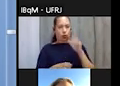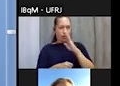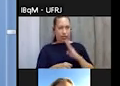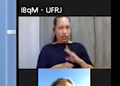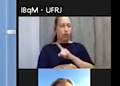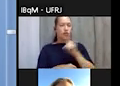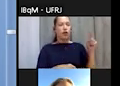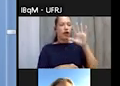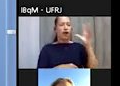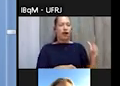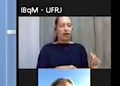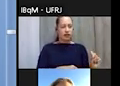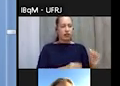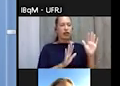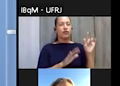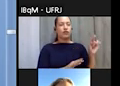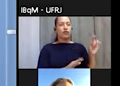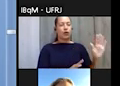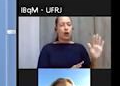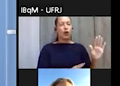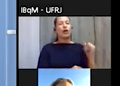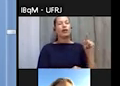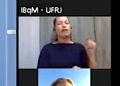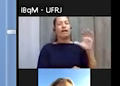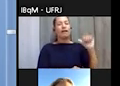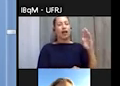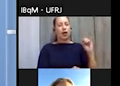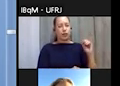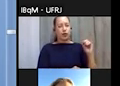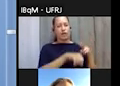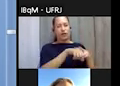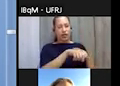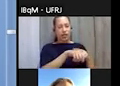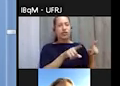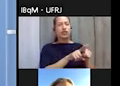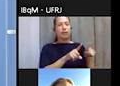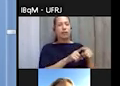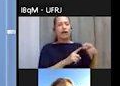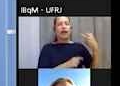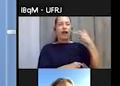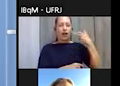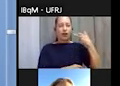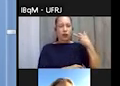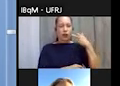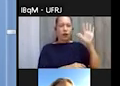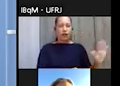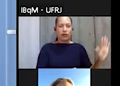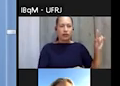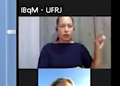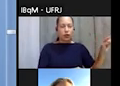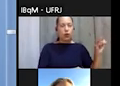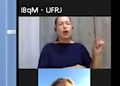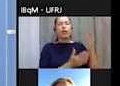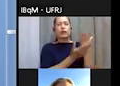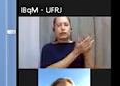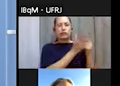entre Cabo Verde e Angola. Ele faz estudos geológicos incríveis da formação de